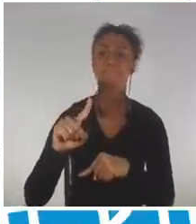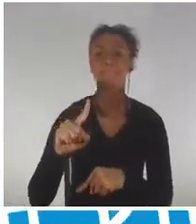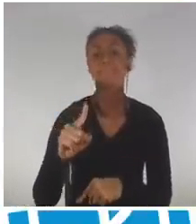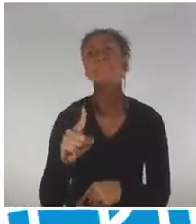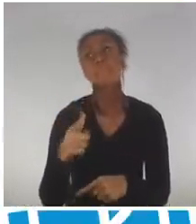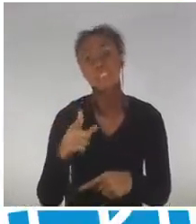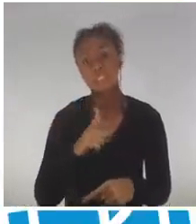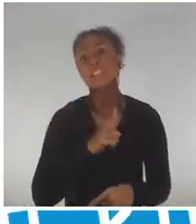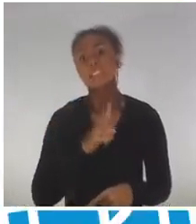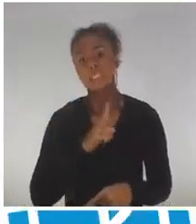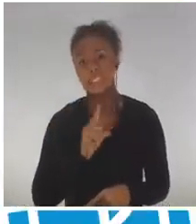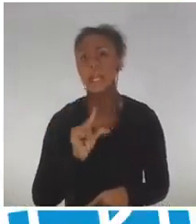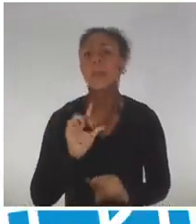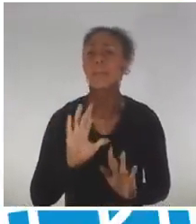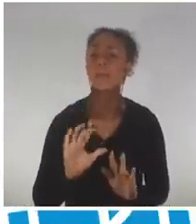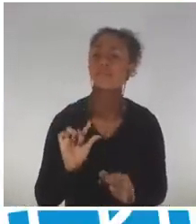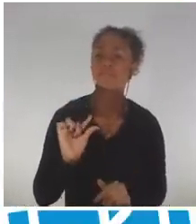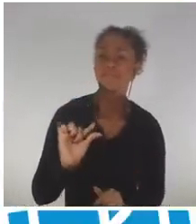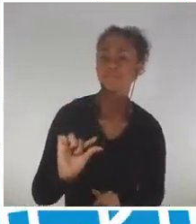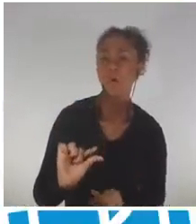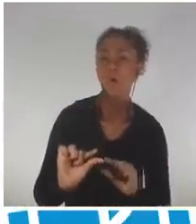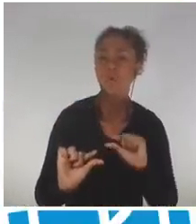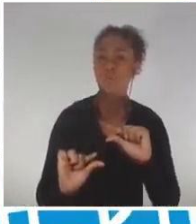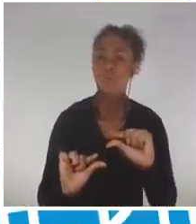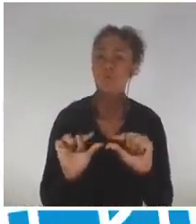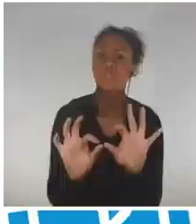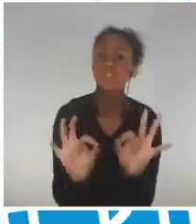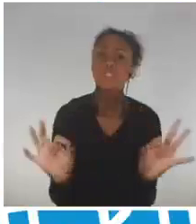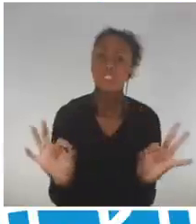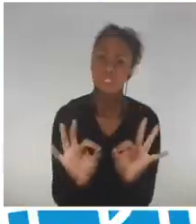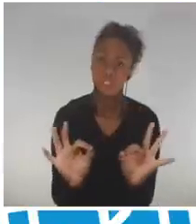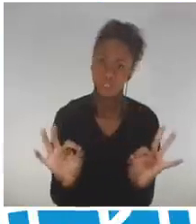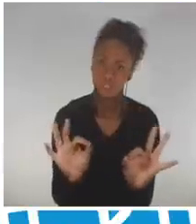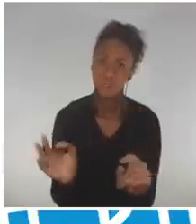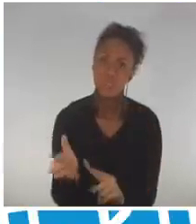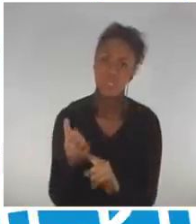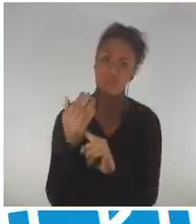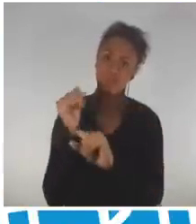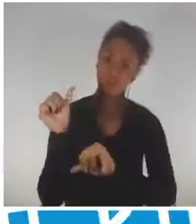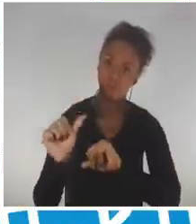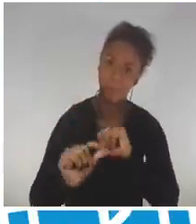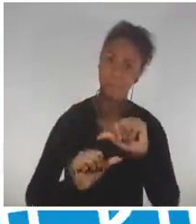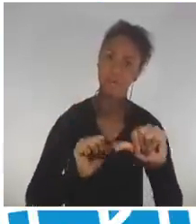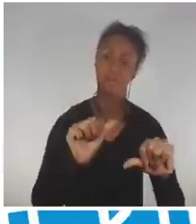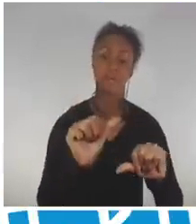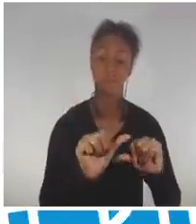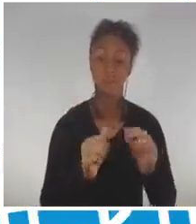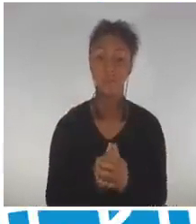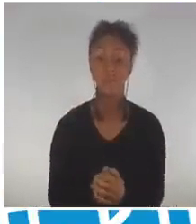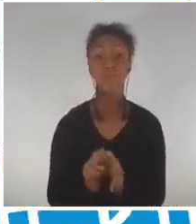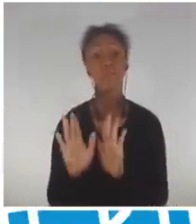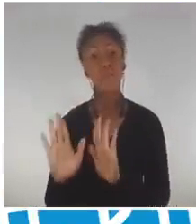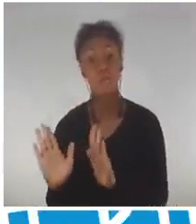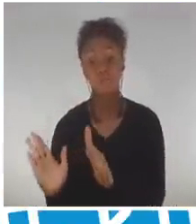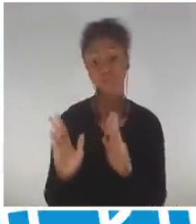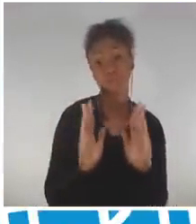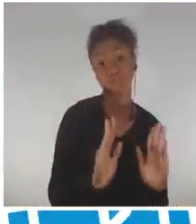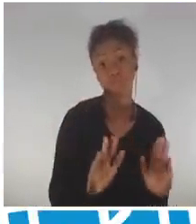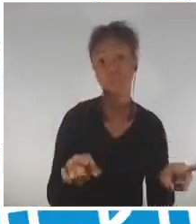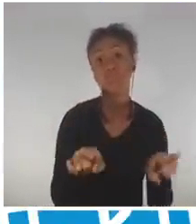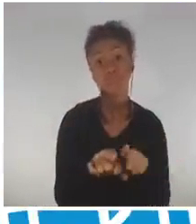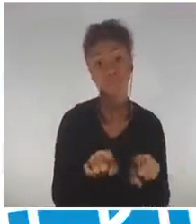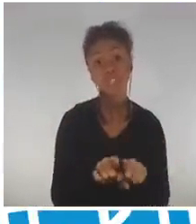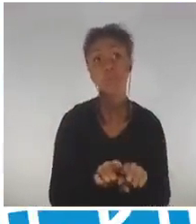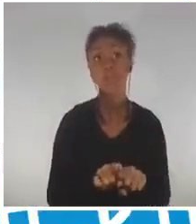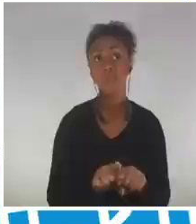sido adotado, mas não um avanço muito significativo. Por outro lado, ele tem sofrido algumas